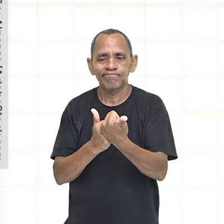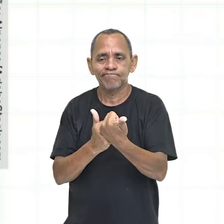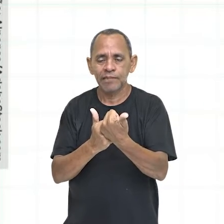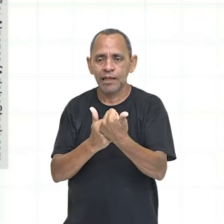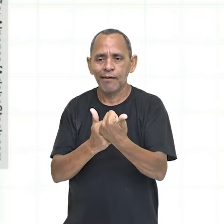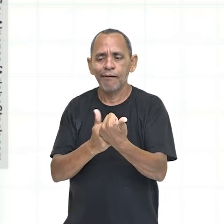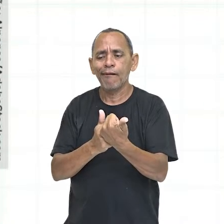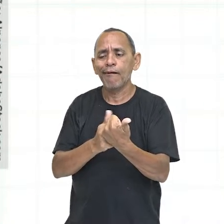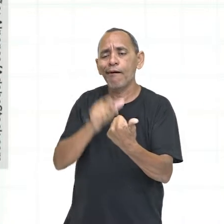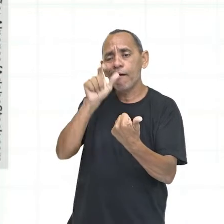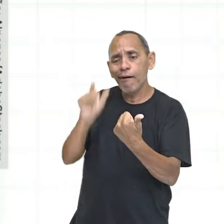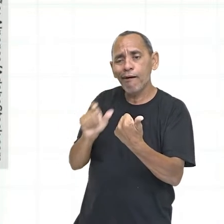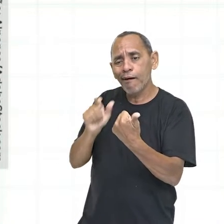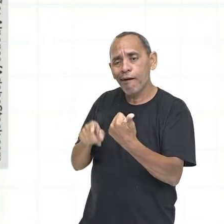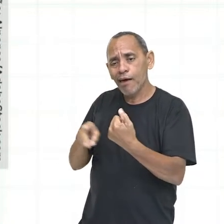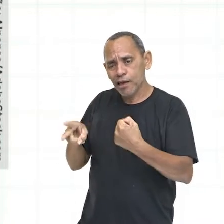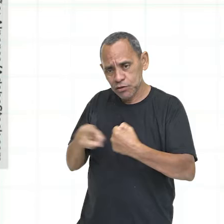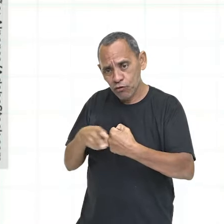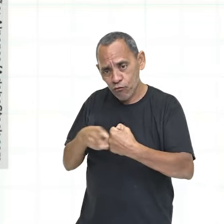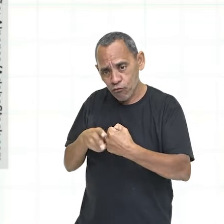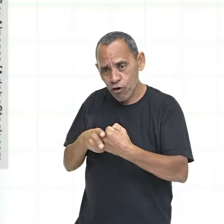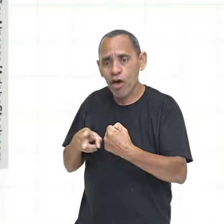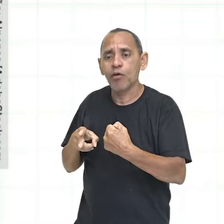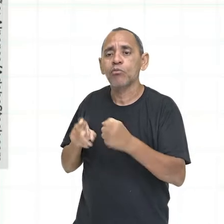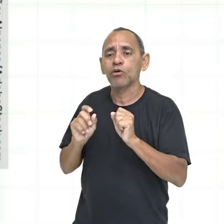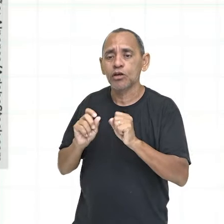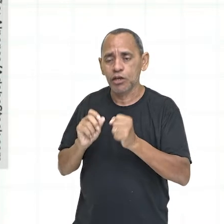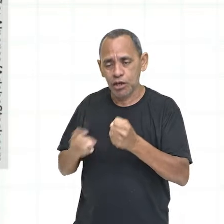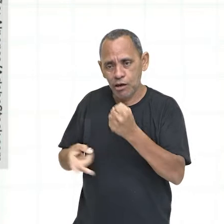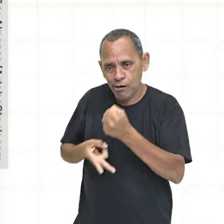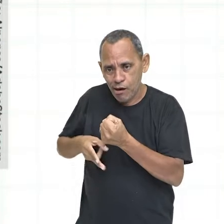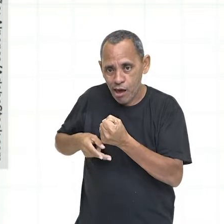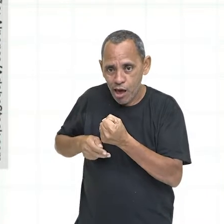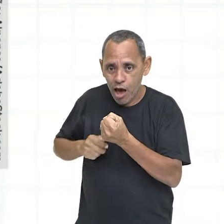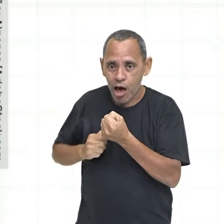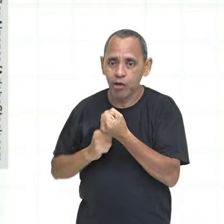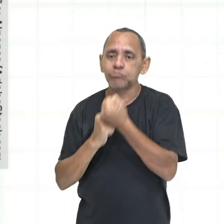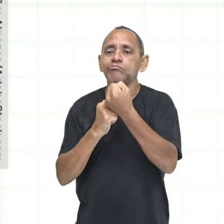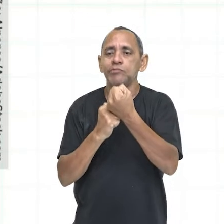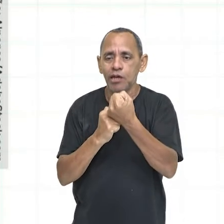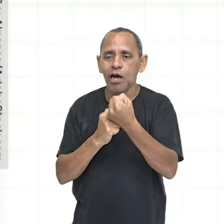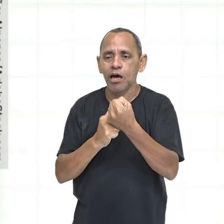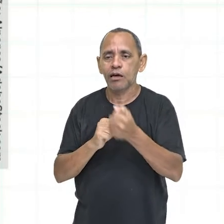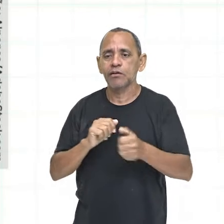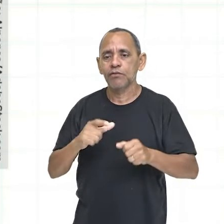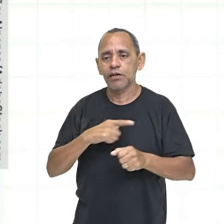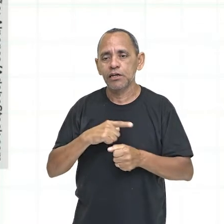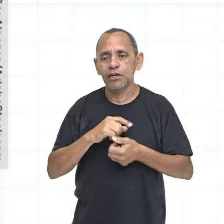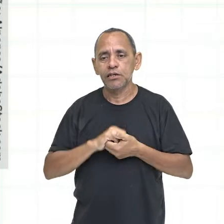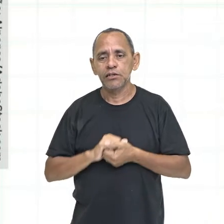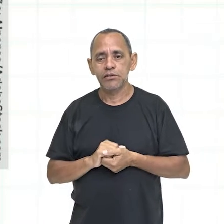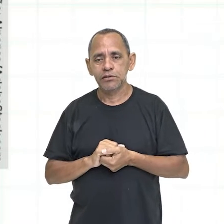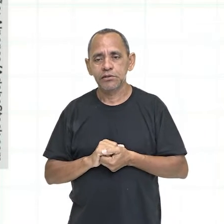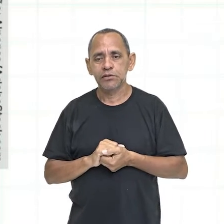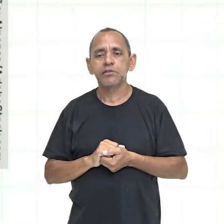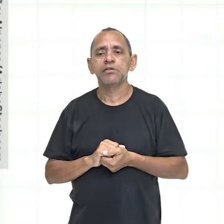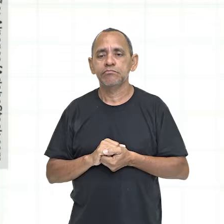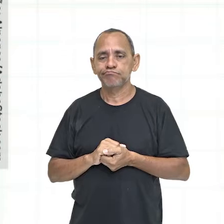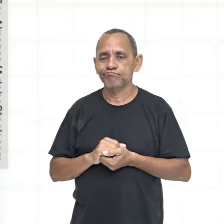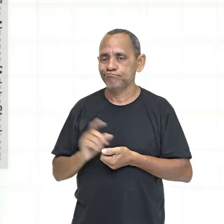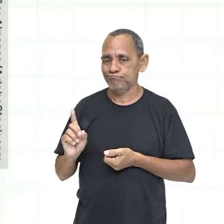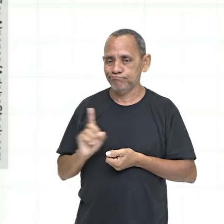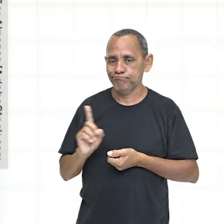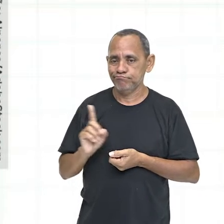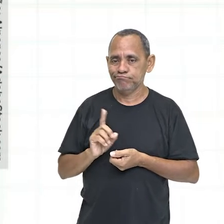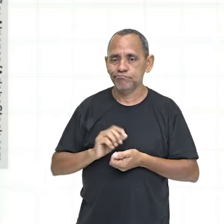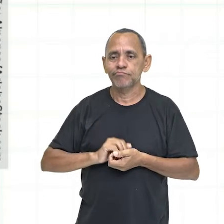receber a partícula de negação not, ou advérbio de negação, tá certo? Então, frases negativas, eu vou ter primeiro um verbo auxiliar,